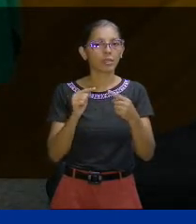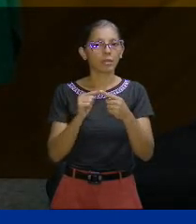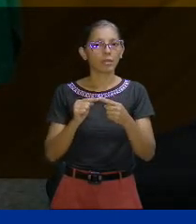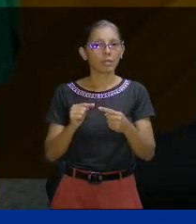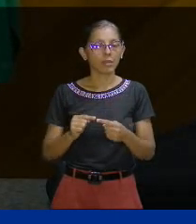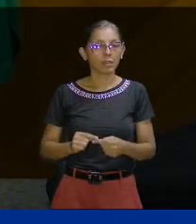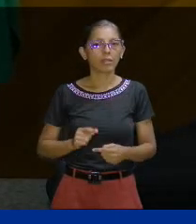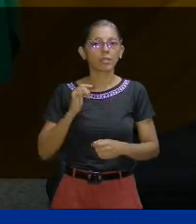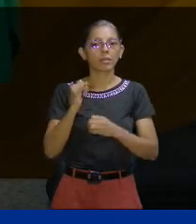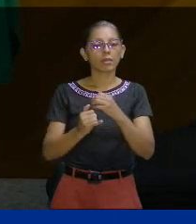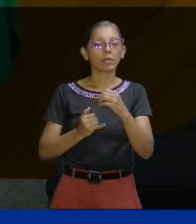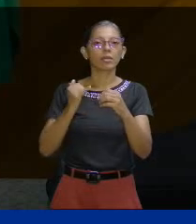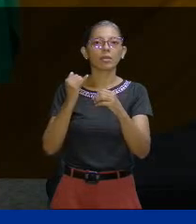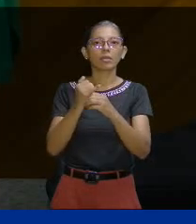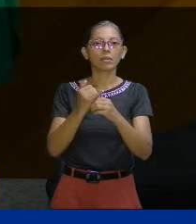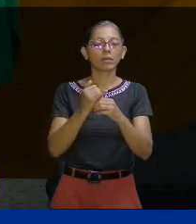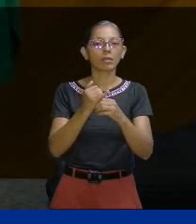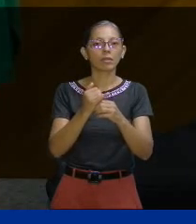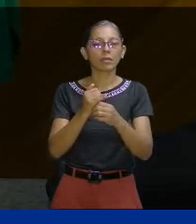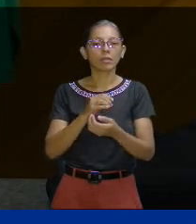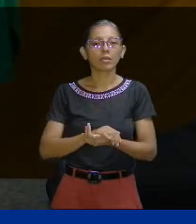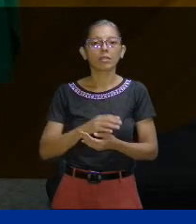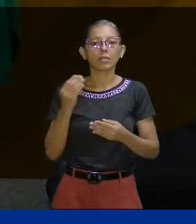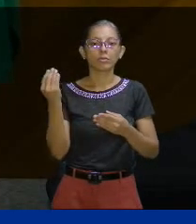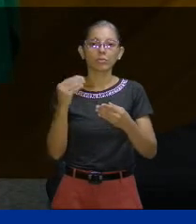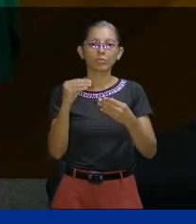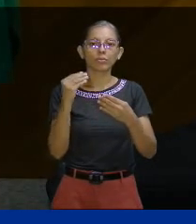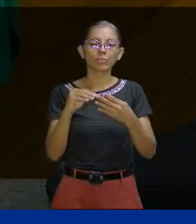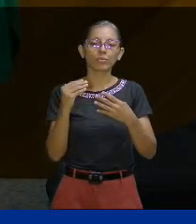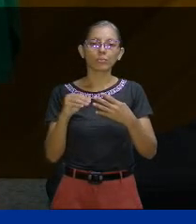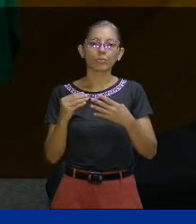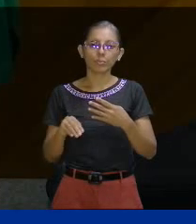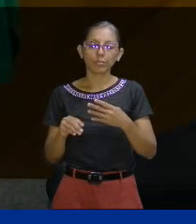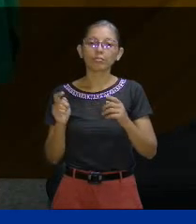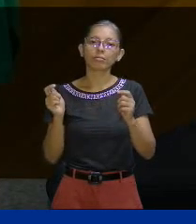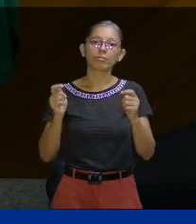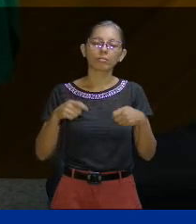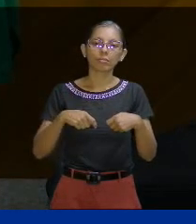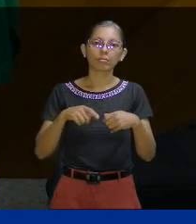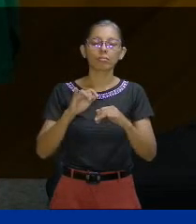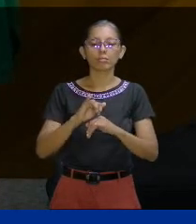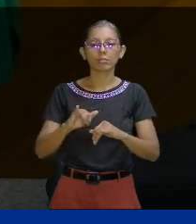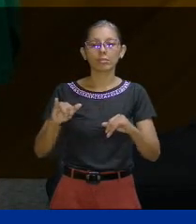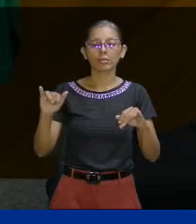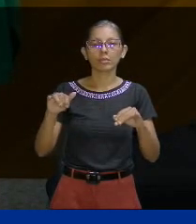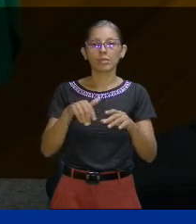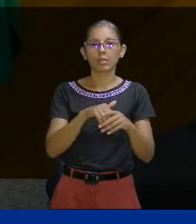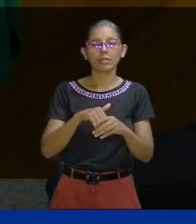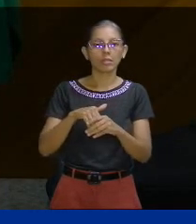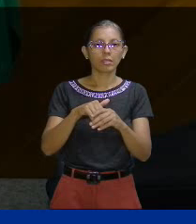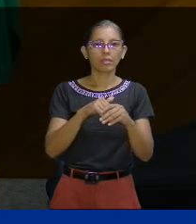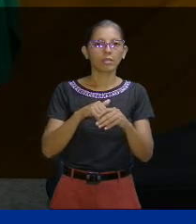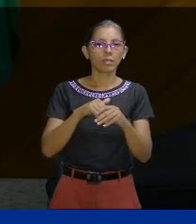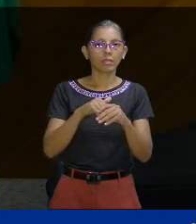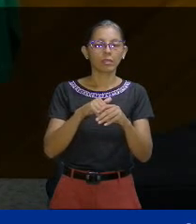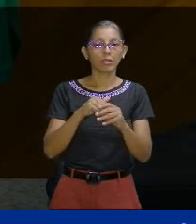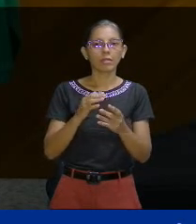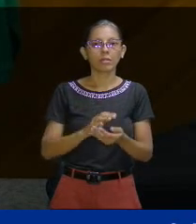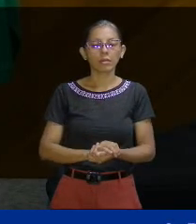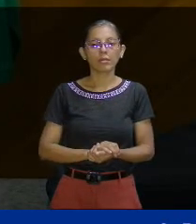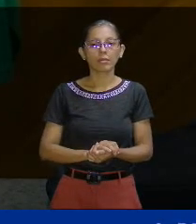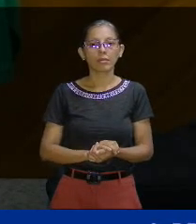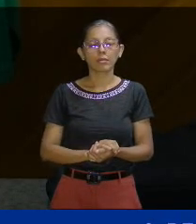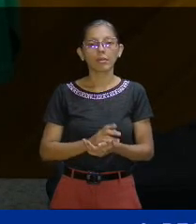internet, que veiculavam constantemente propaganda eleitoral, sem noticiar a existência desses perfis